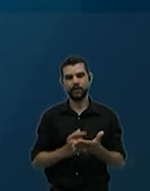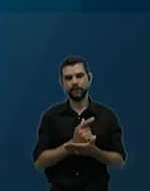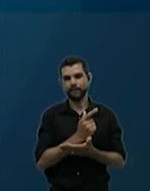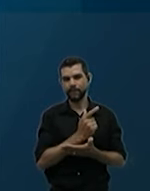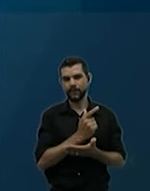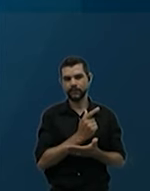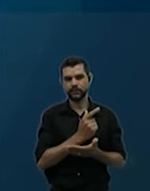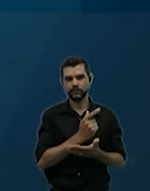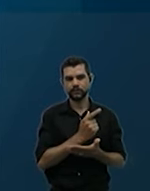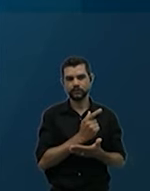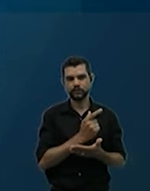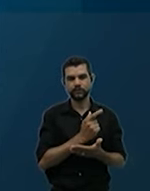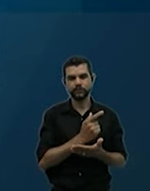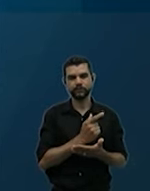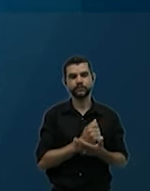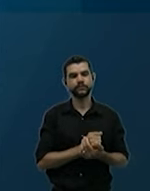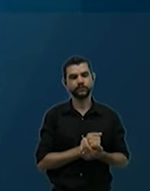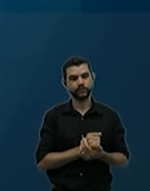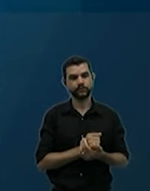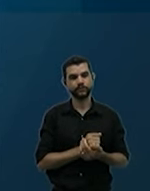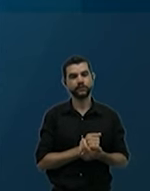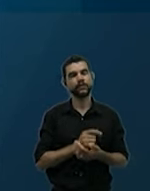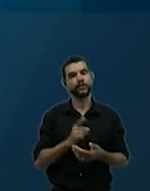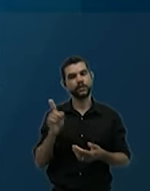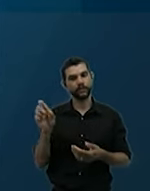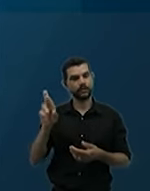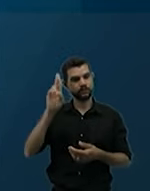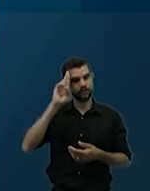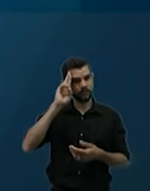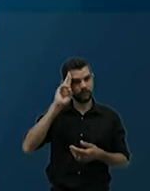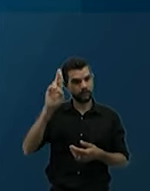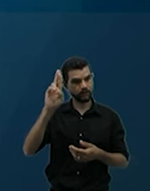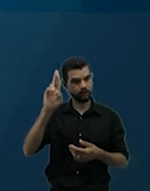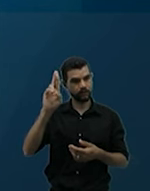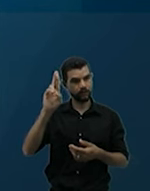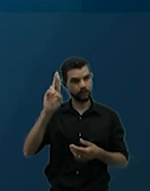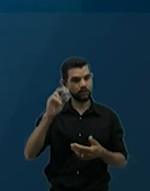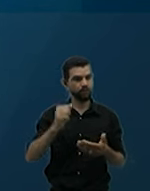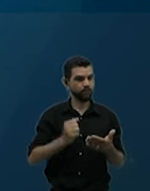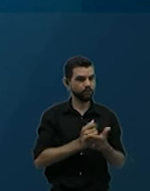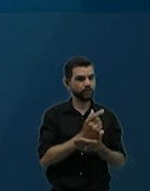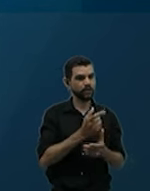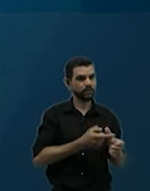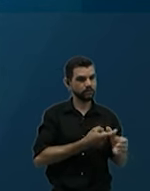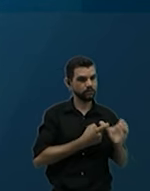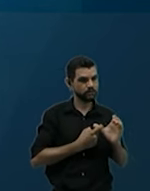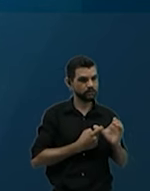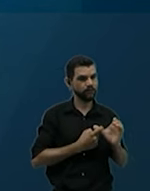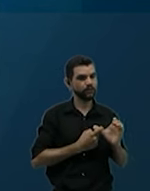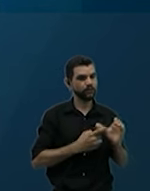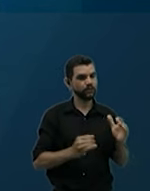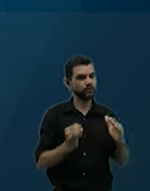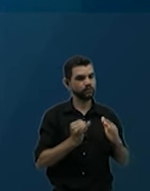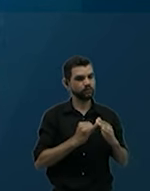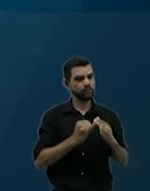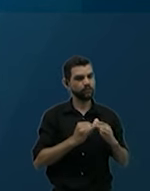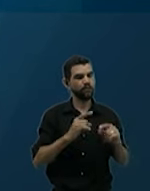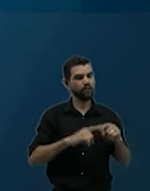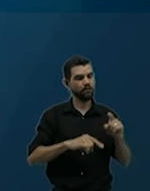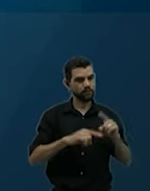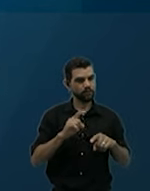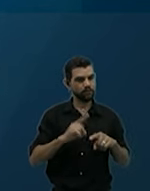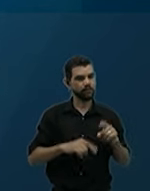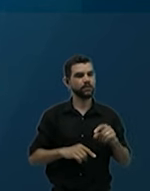incidam sobre o bem. Nesses termos, adquirido um imóvel mediante alienação comum,